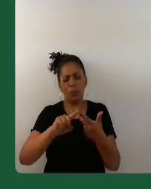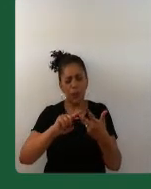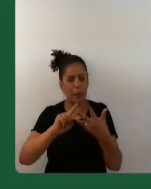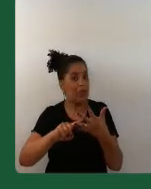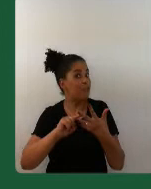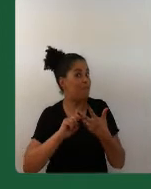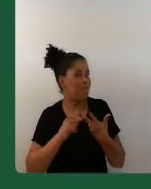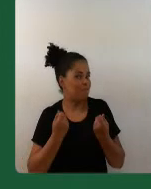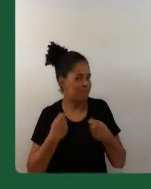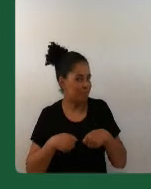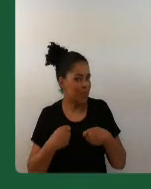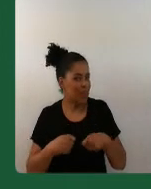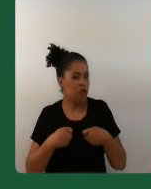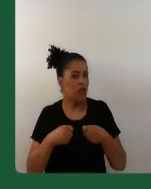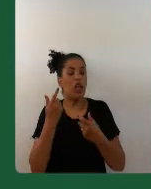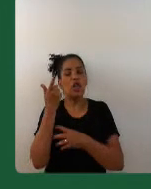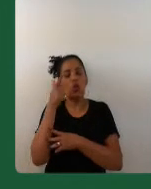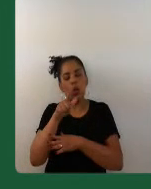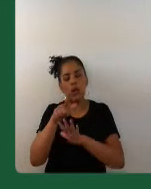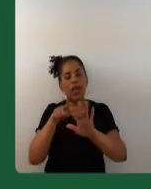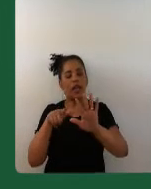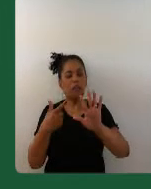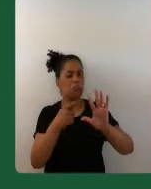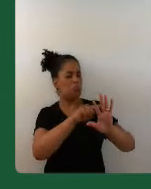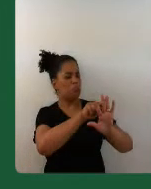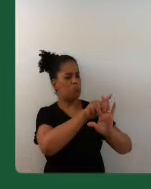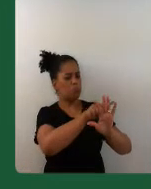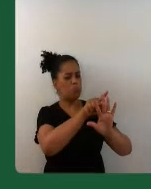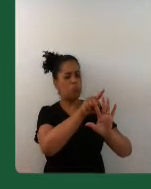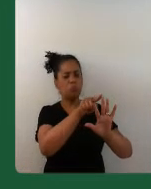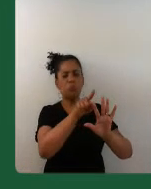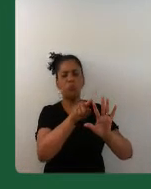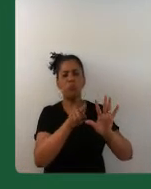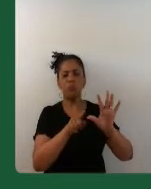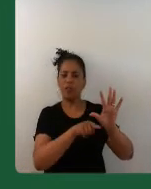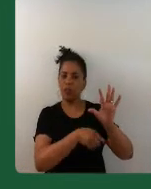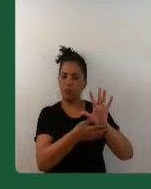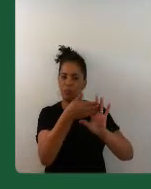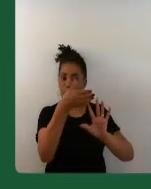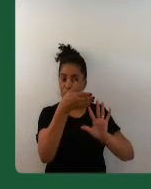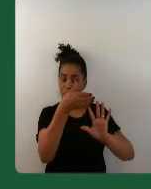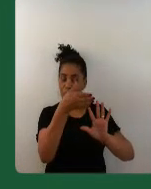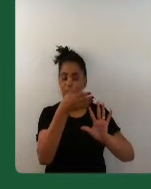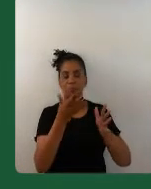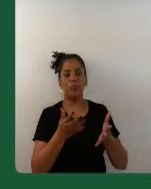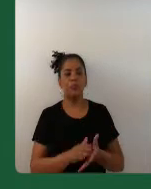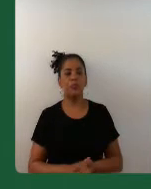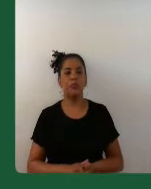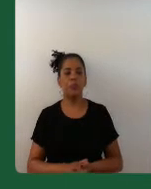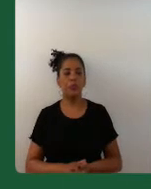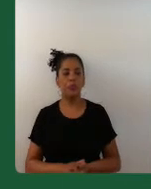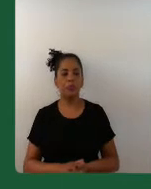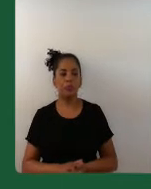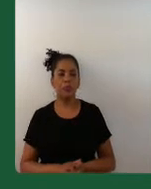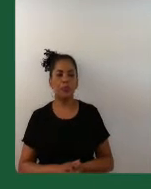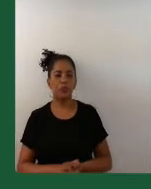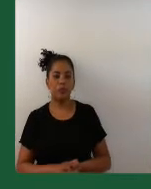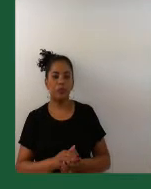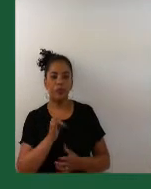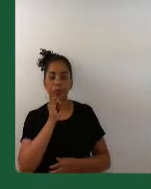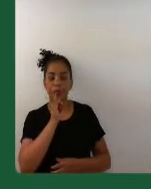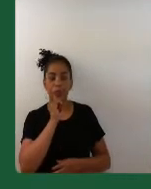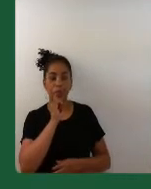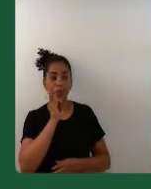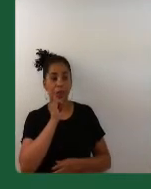gente consegue devolver os 5 dedos nas mãos desses pacientes. né? Outra síndrome